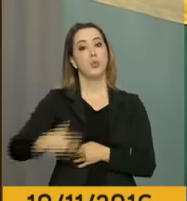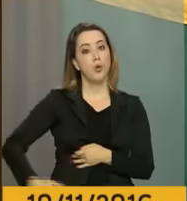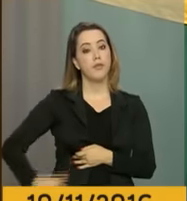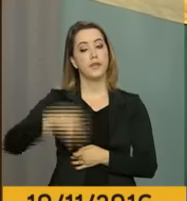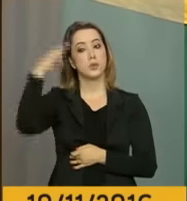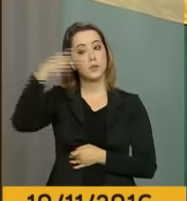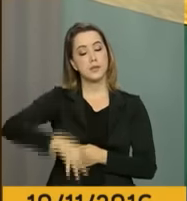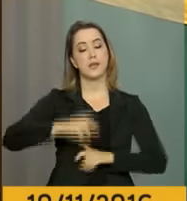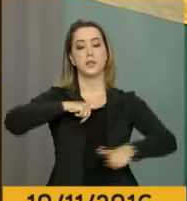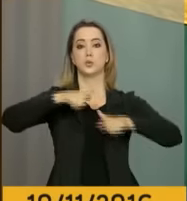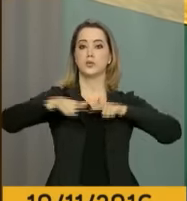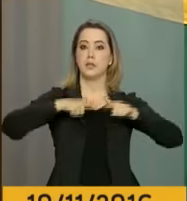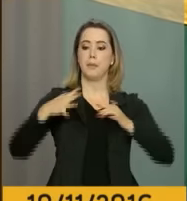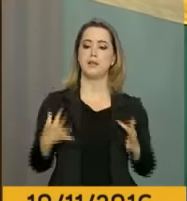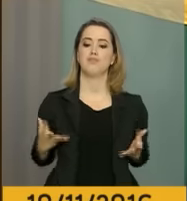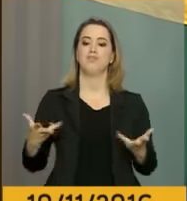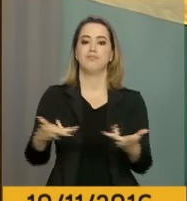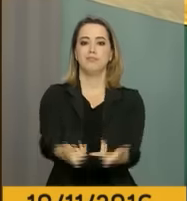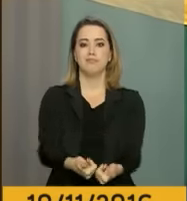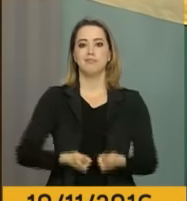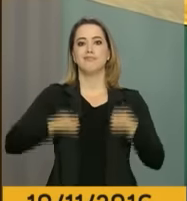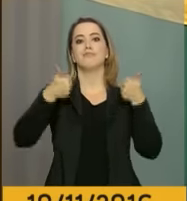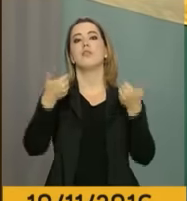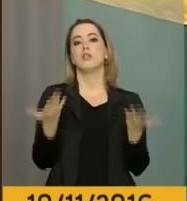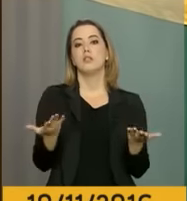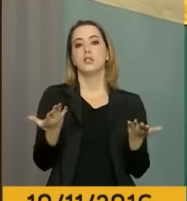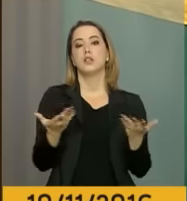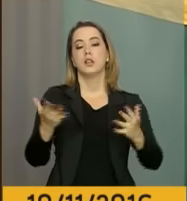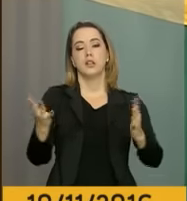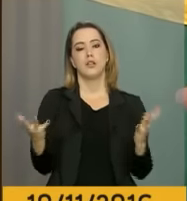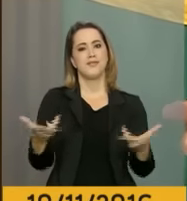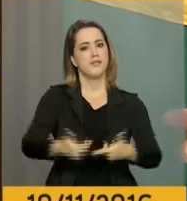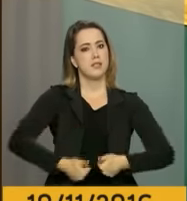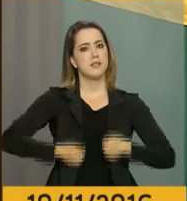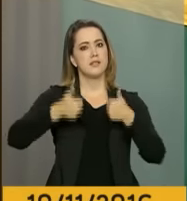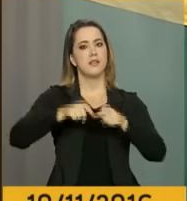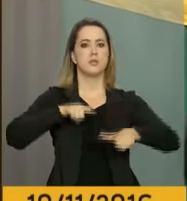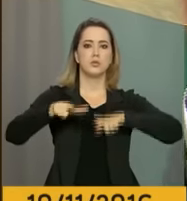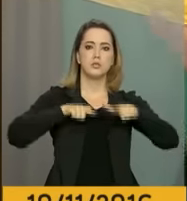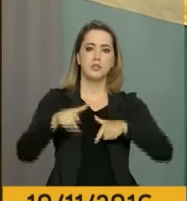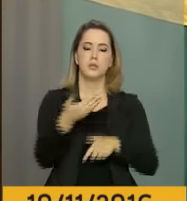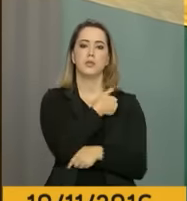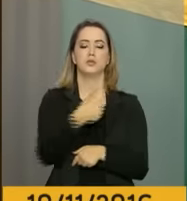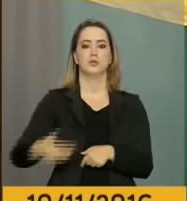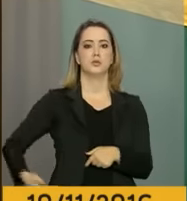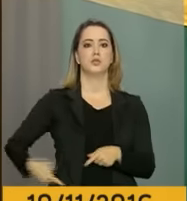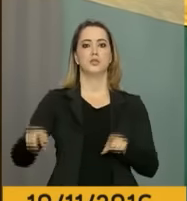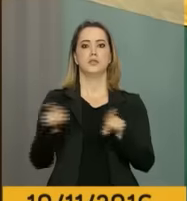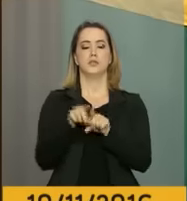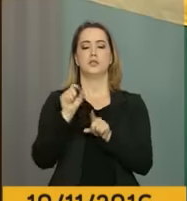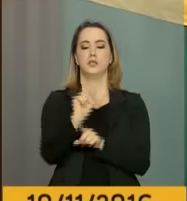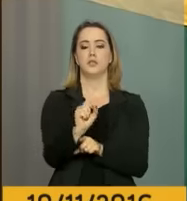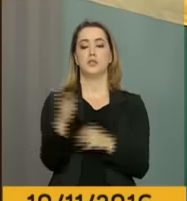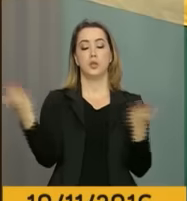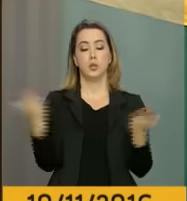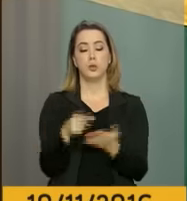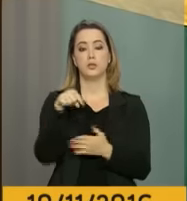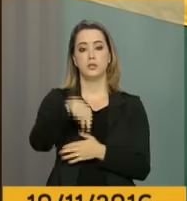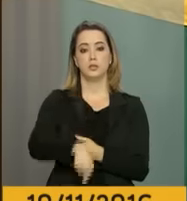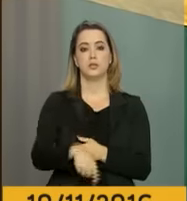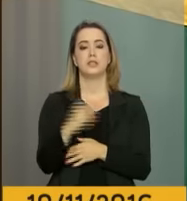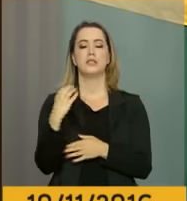querem hoje é eficiência dos serviços públicos, particularmente aqui na área da tecnologia, da